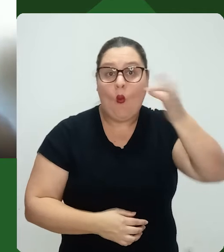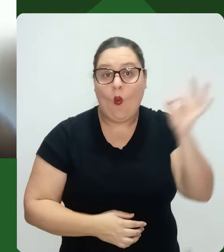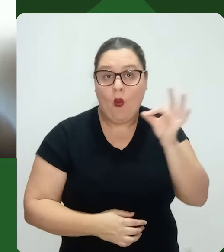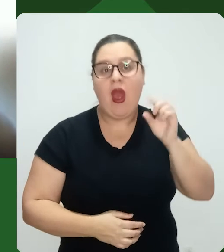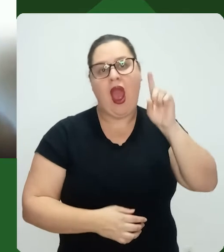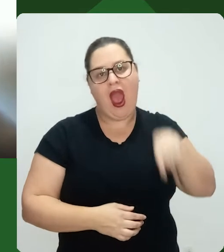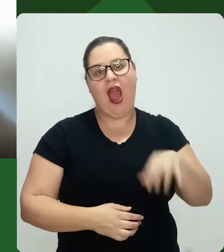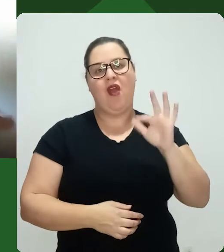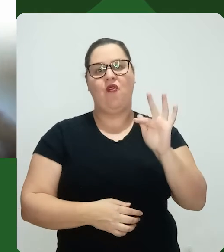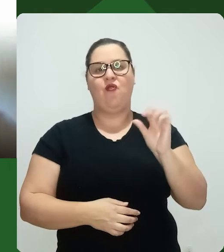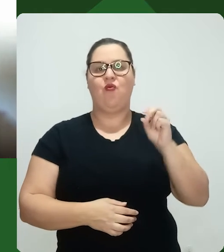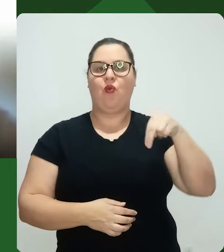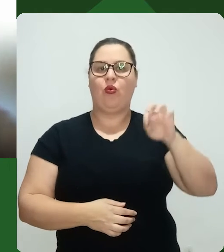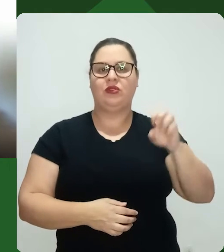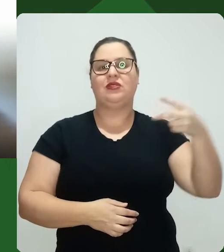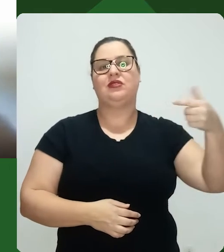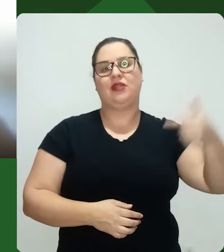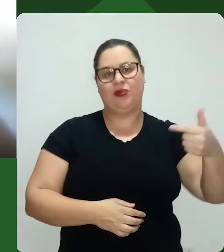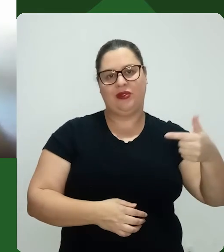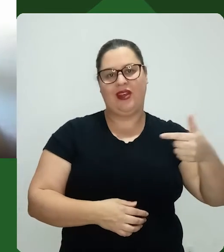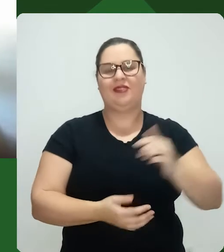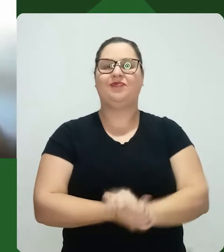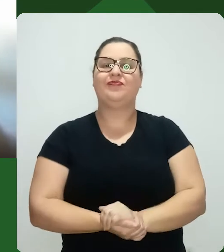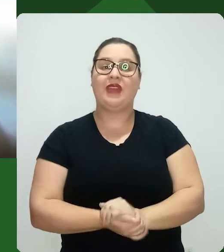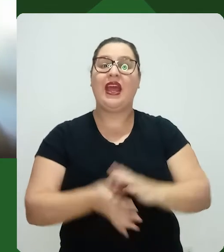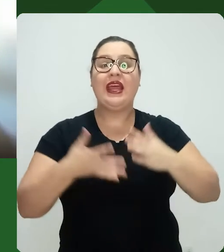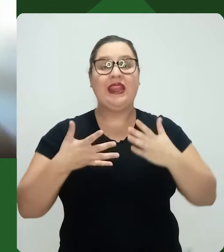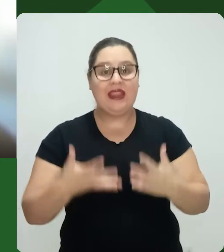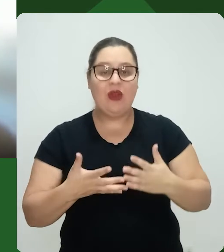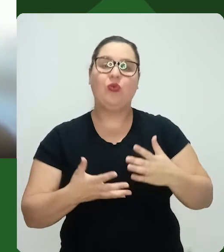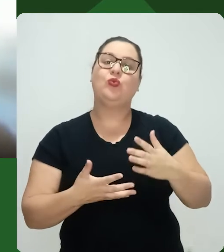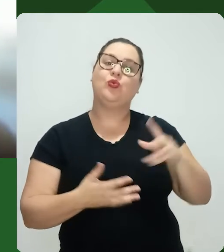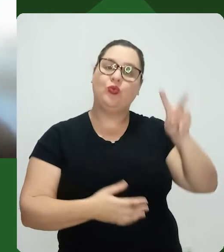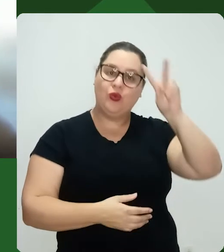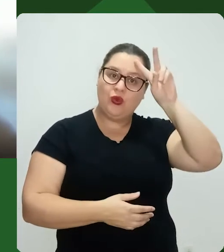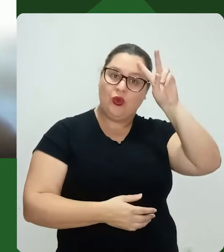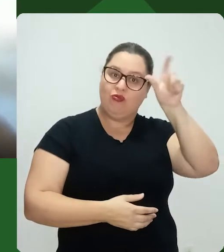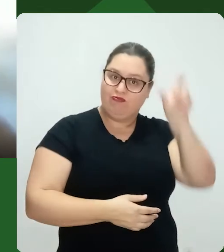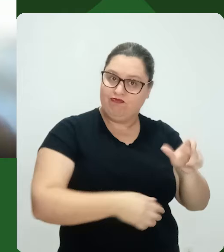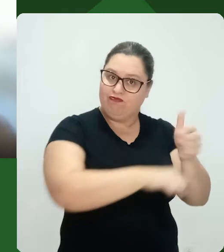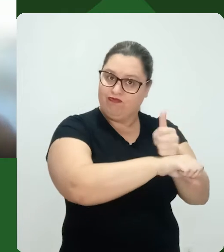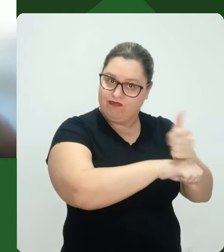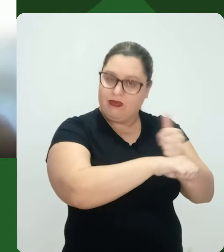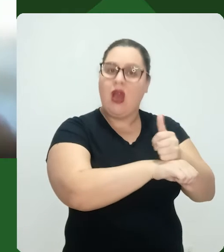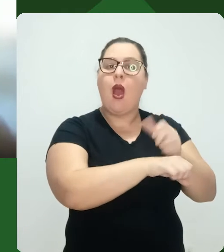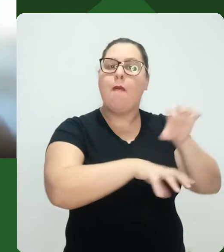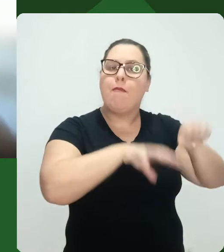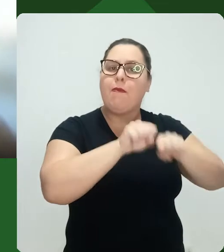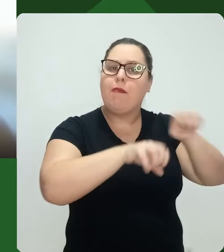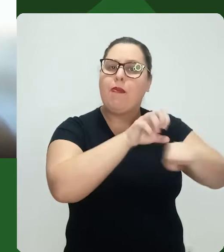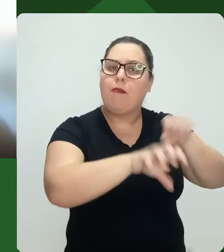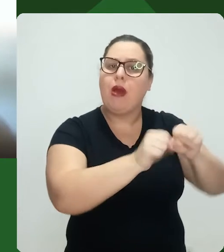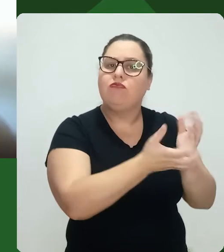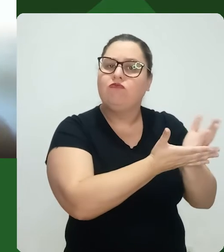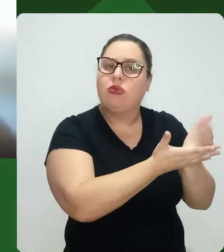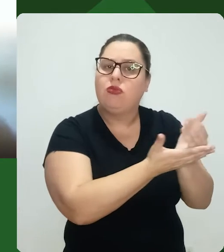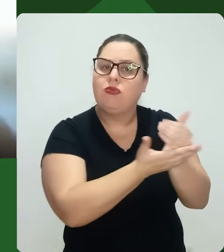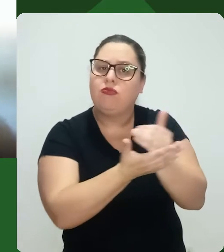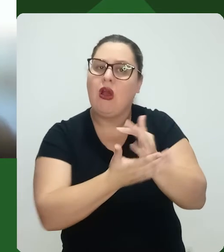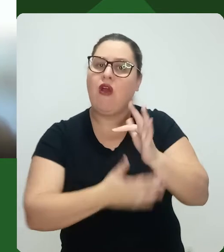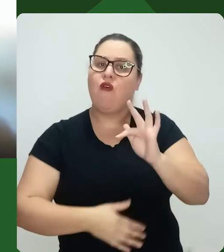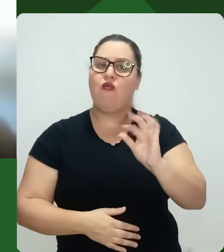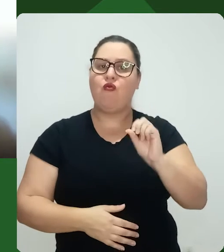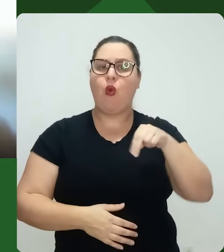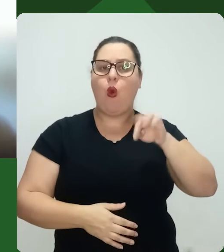viveu, esse neto será uma fonte secundária para esse historiador, né? Então, o historiador produz conhecimento histórico